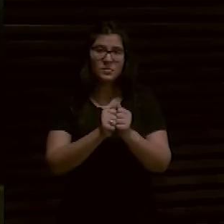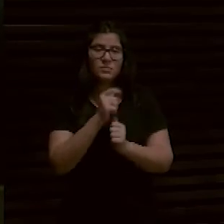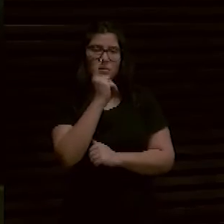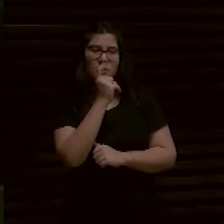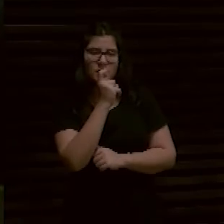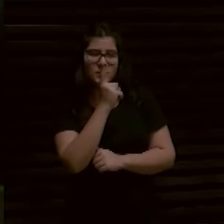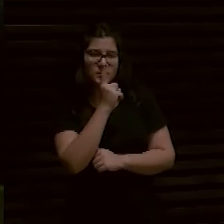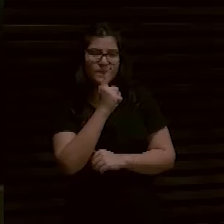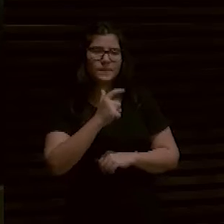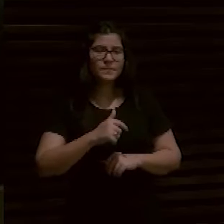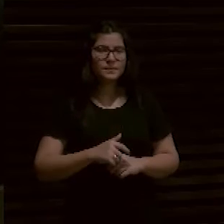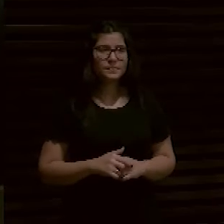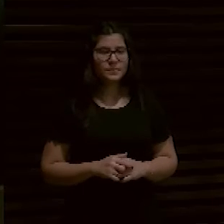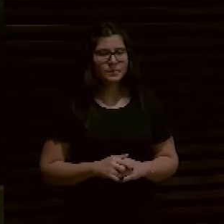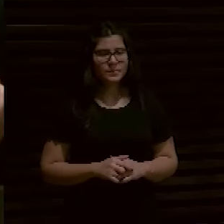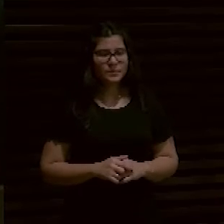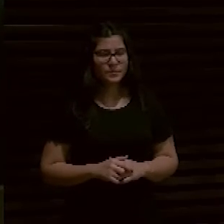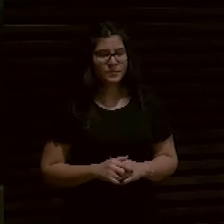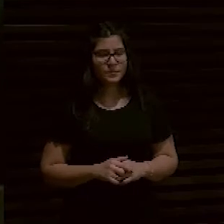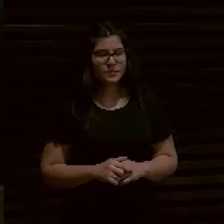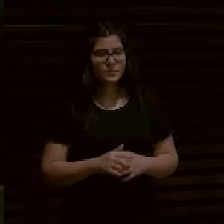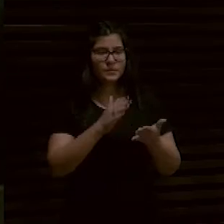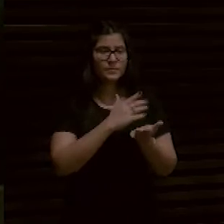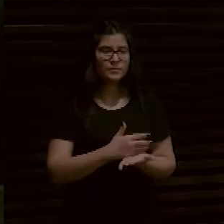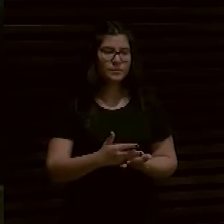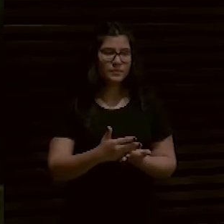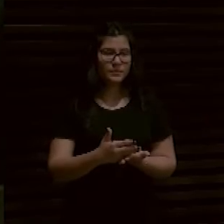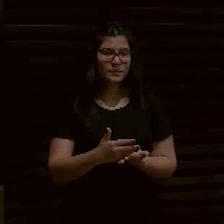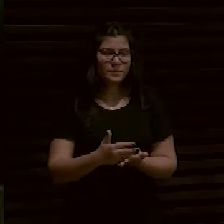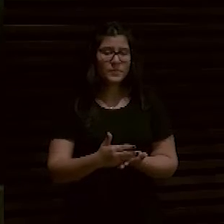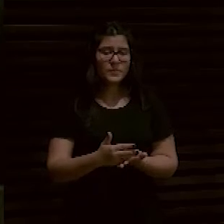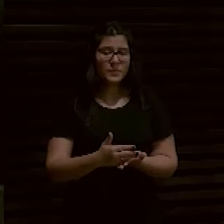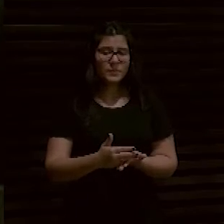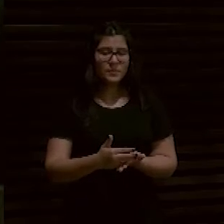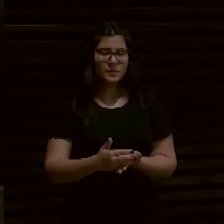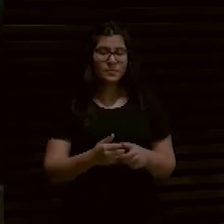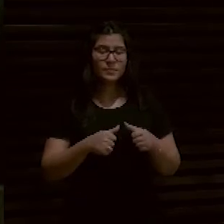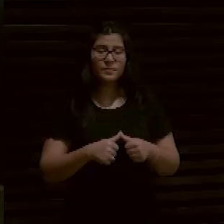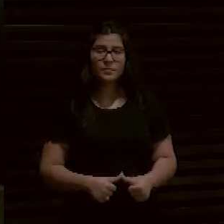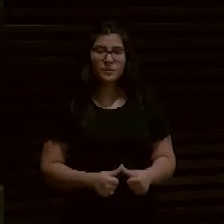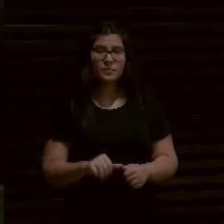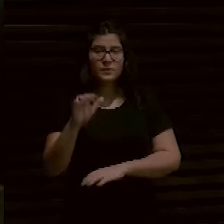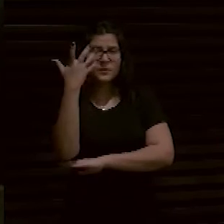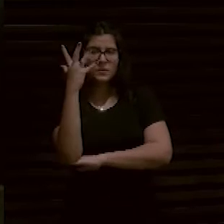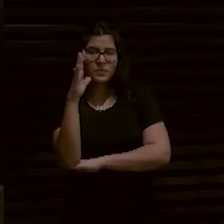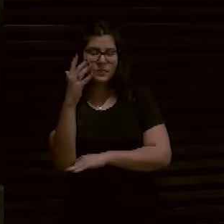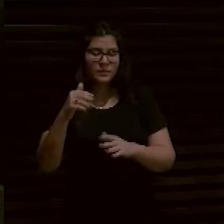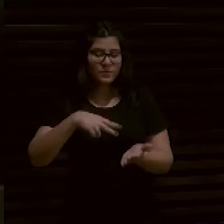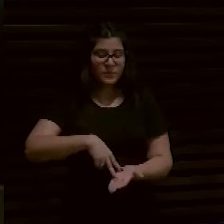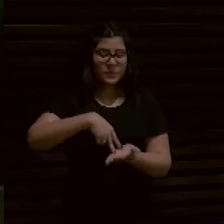às águas. Seguimos. Este é como a árvore fincada junto